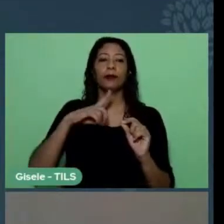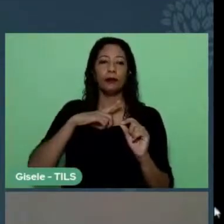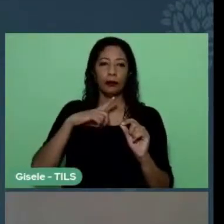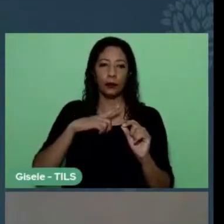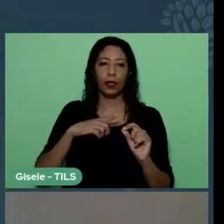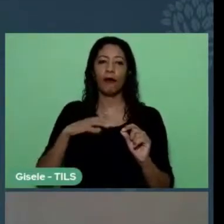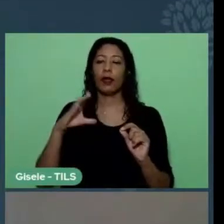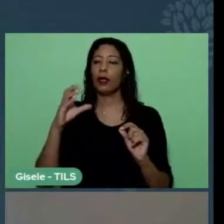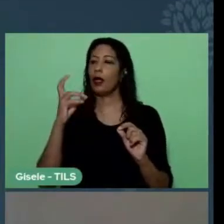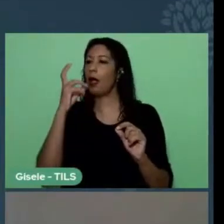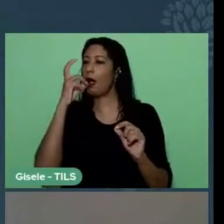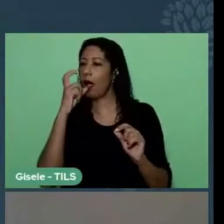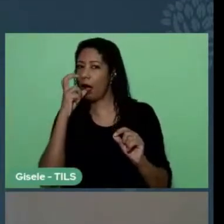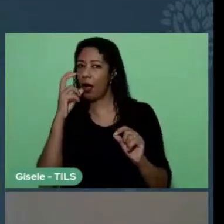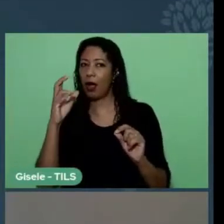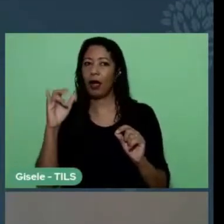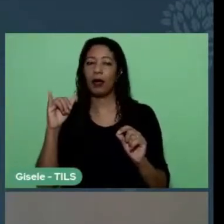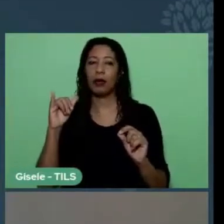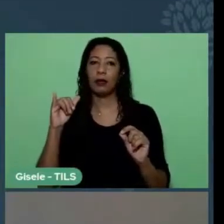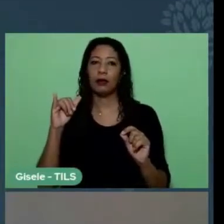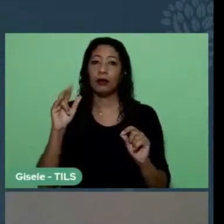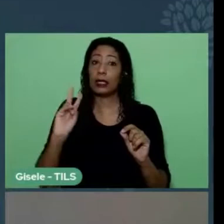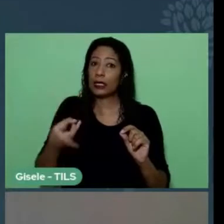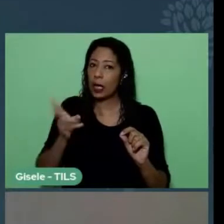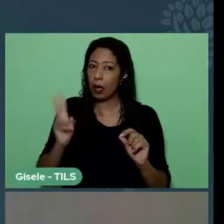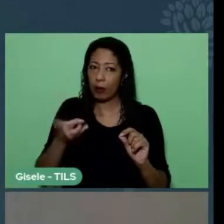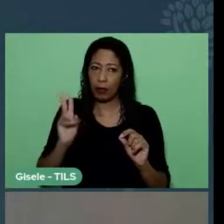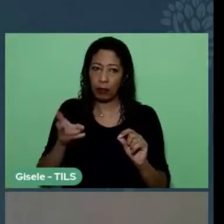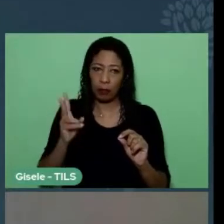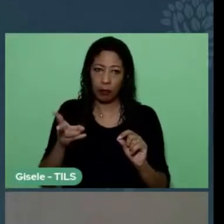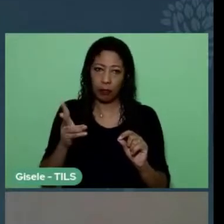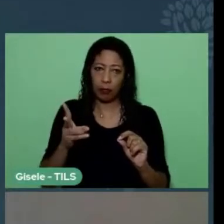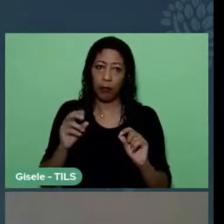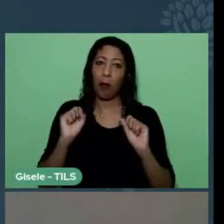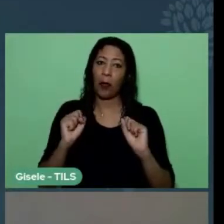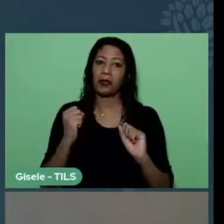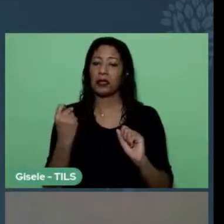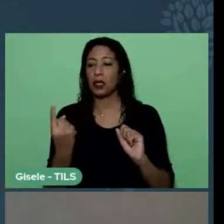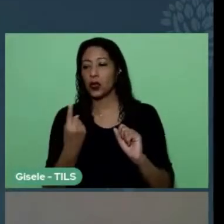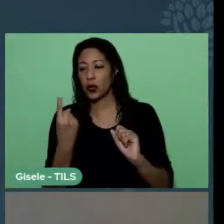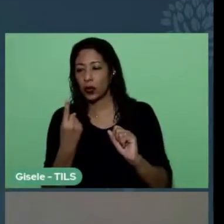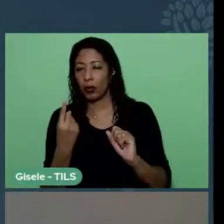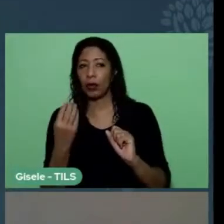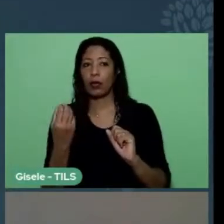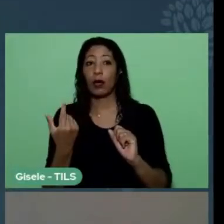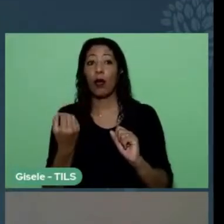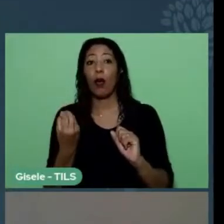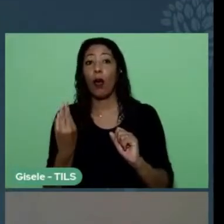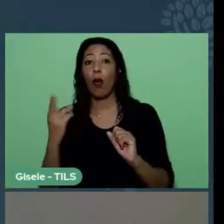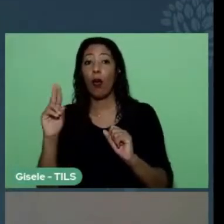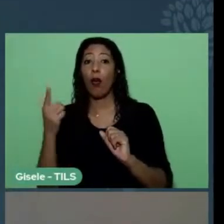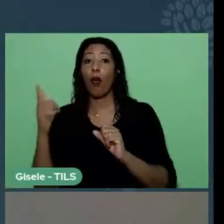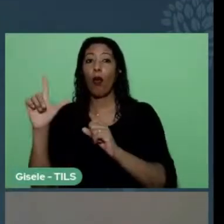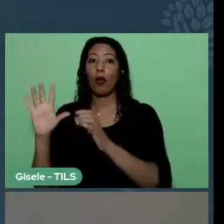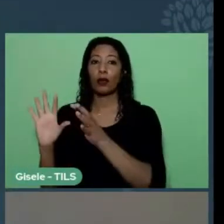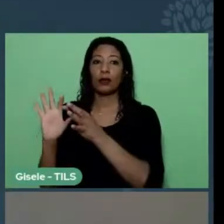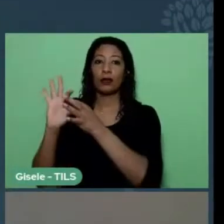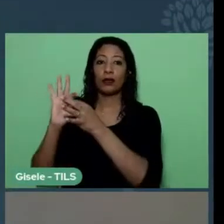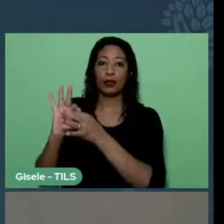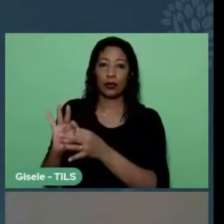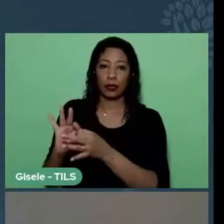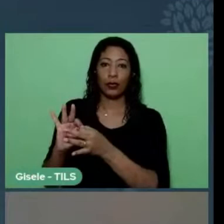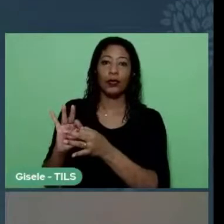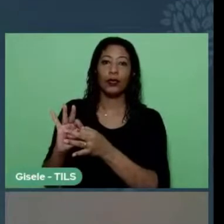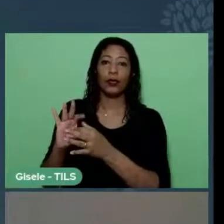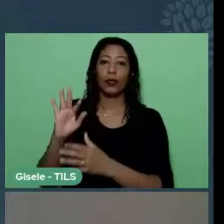corticoide inalatório no tratamento, seja ele isolado ou com associação do formoterol, que ele é um